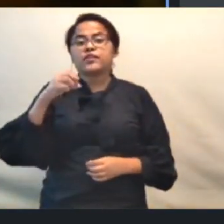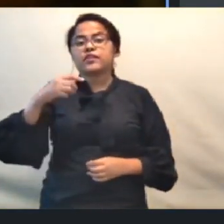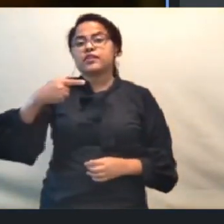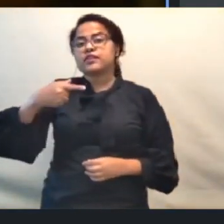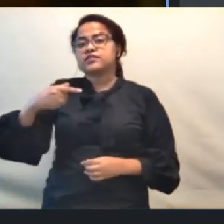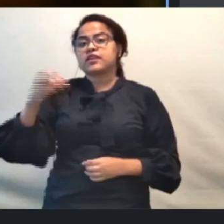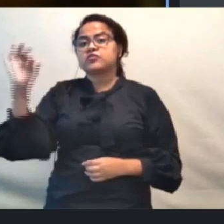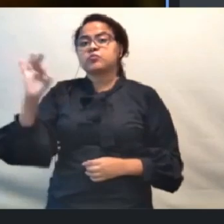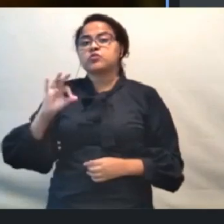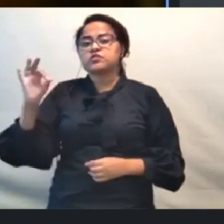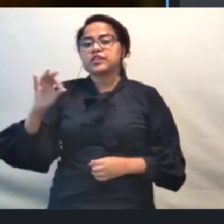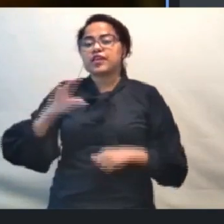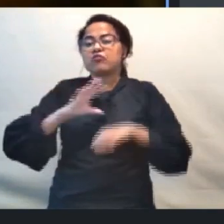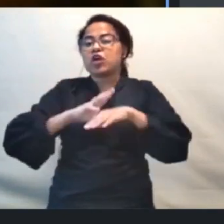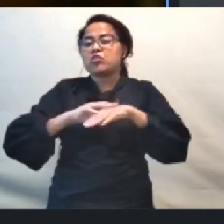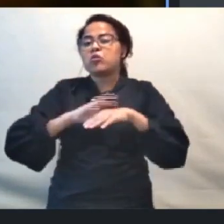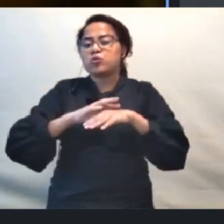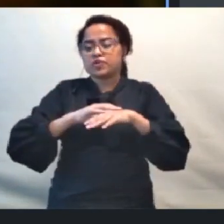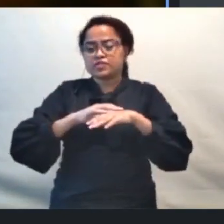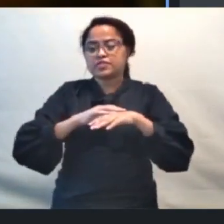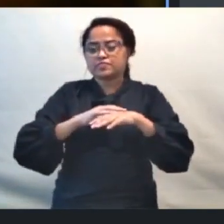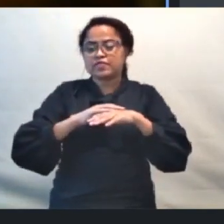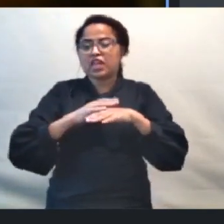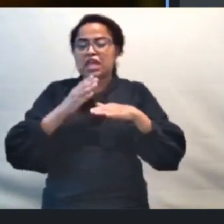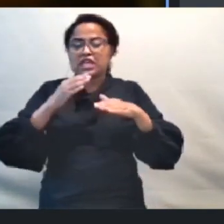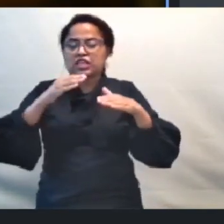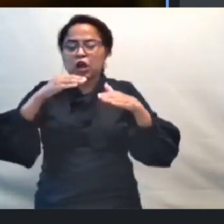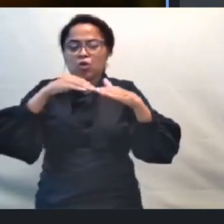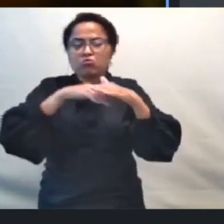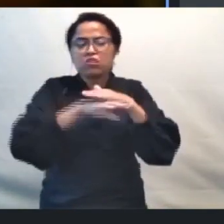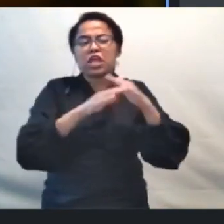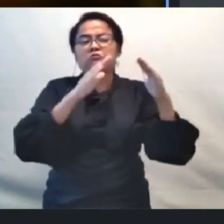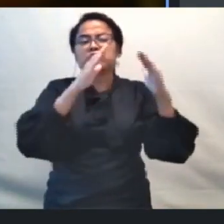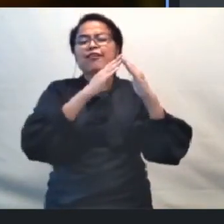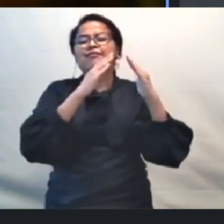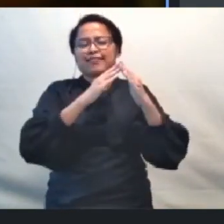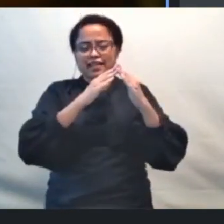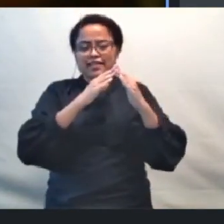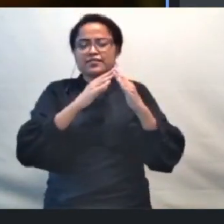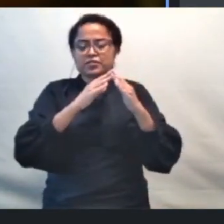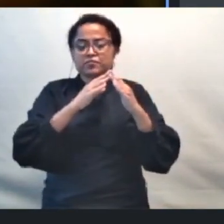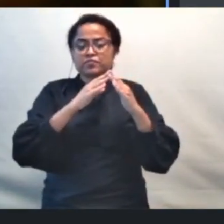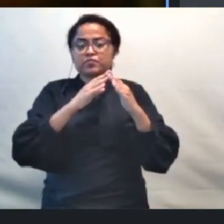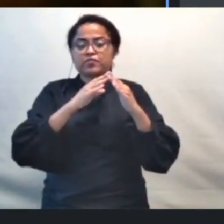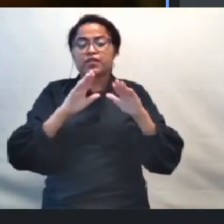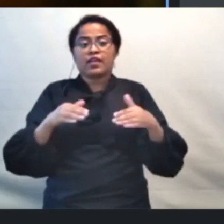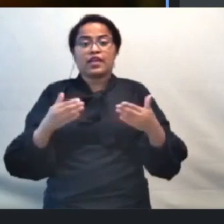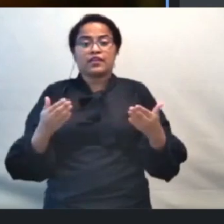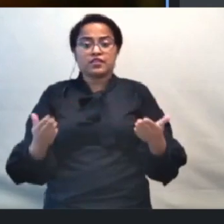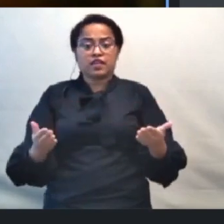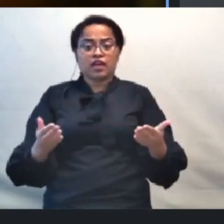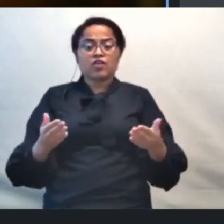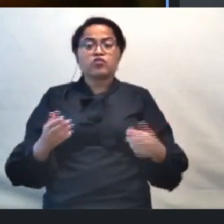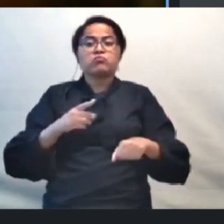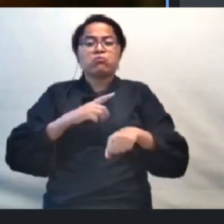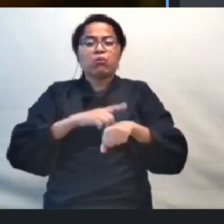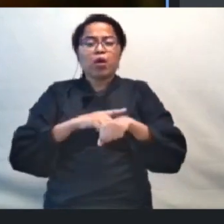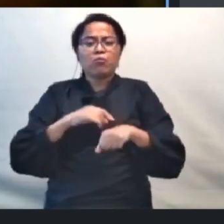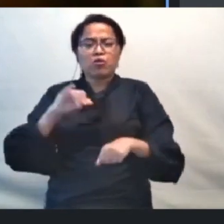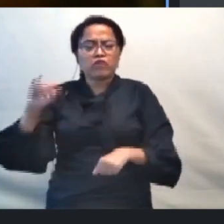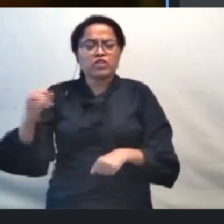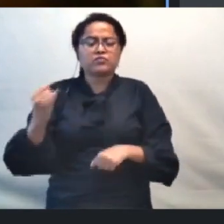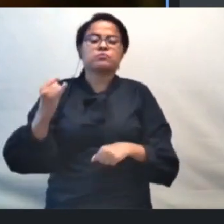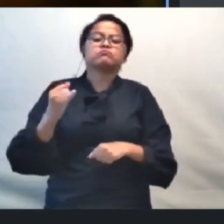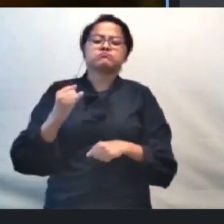doença ainda estão intradomiciliares, né, dentro das casas. Então, a gente aproveita esse momento para convocar